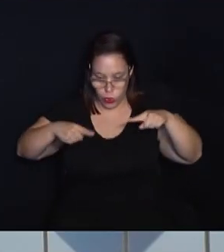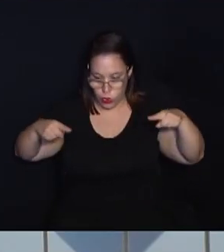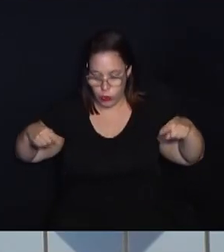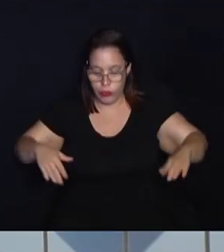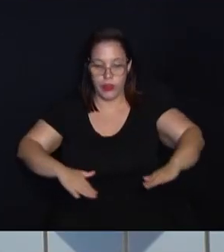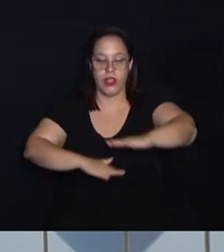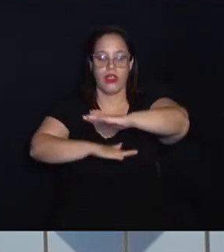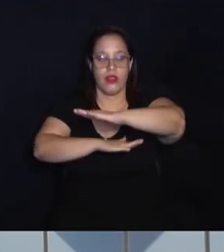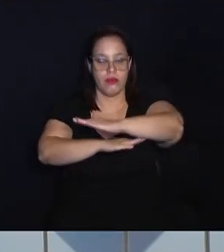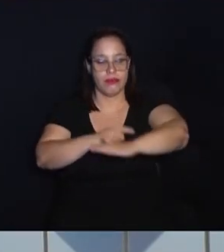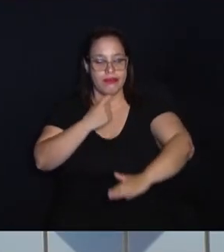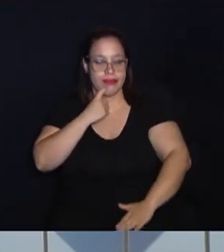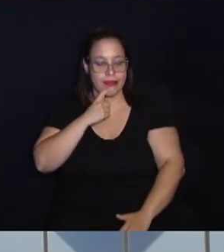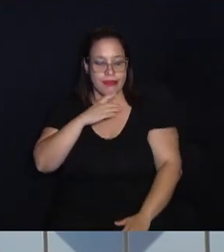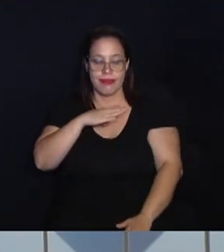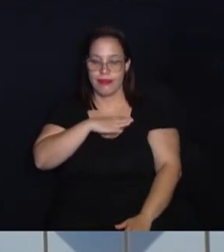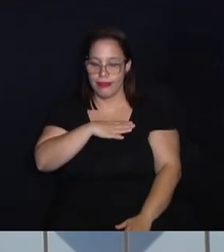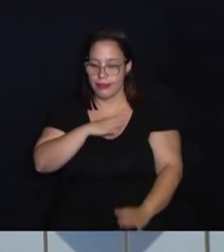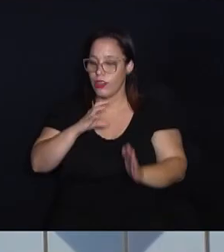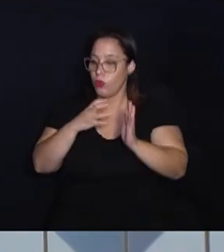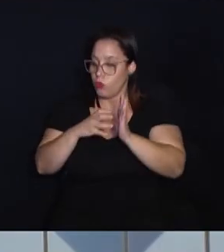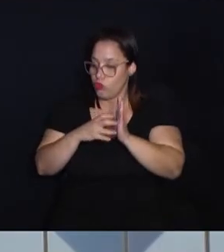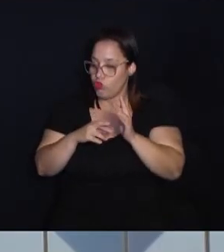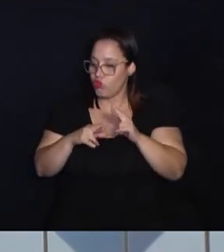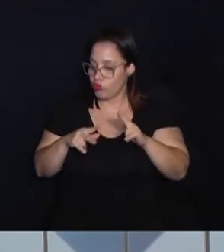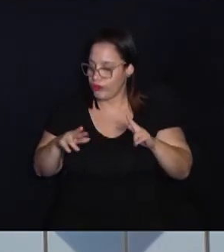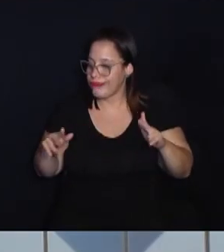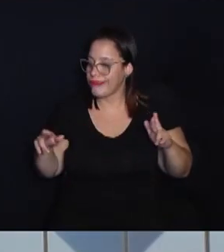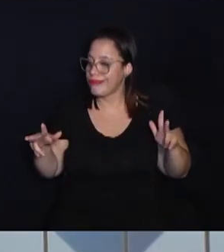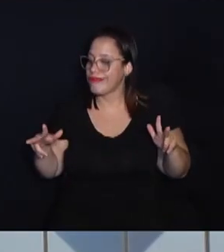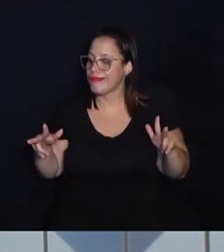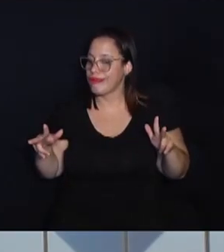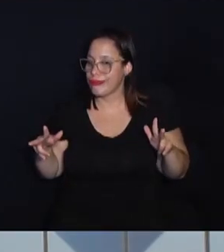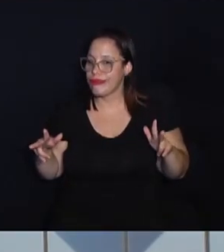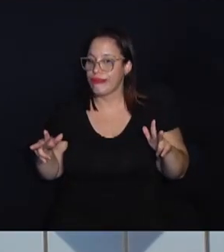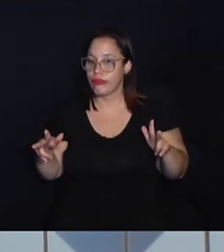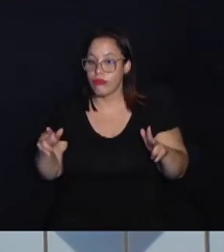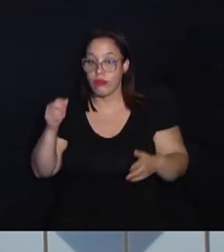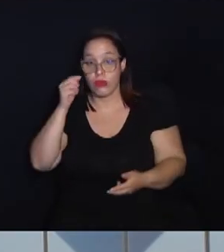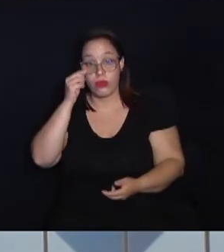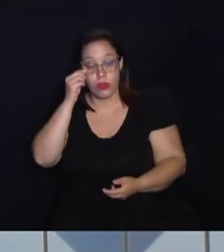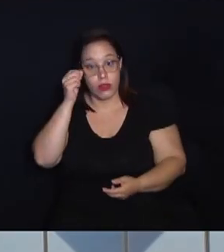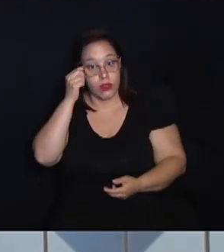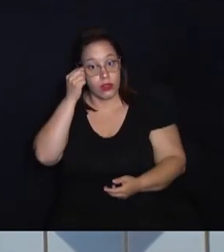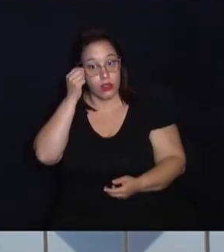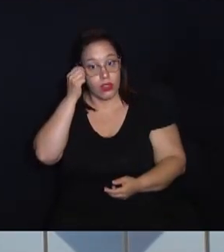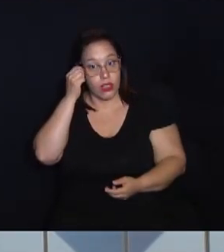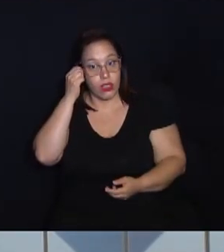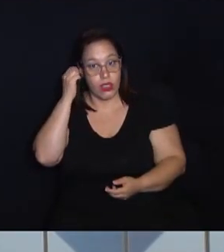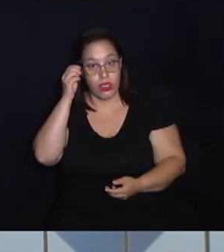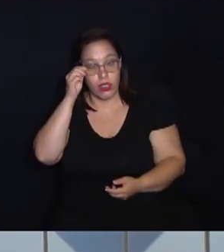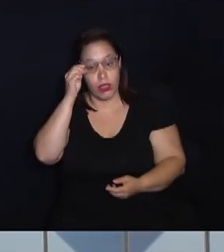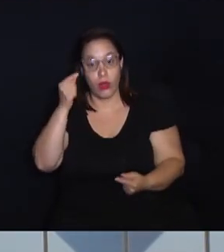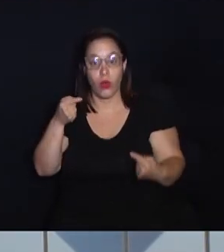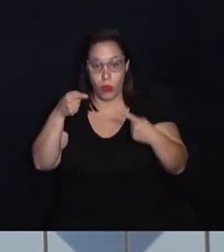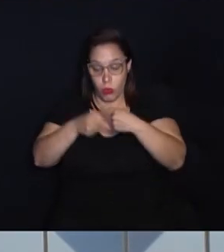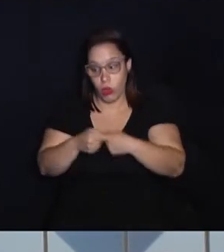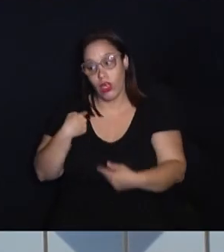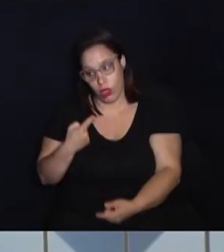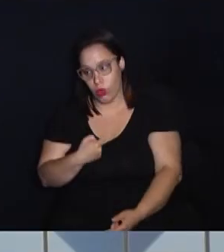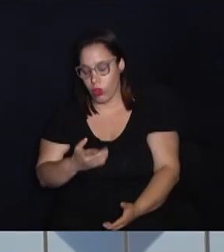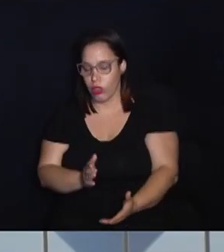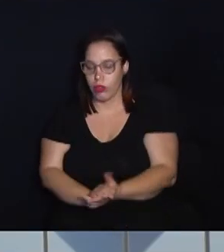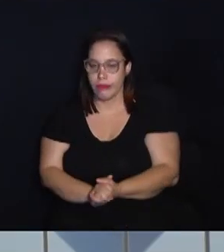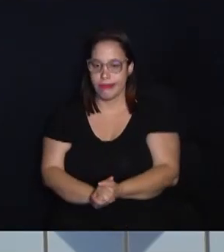de Vereadores, com esse conjunto de partidos diferentes, inclusive alguns com ideologias opostas, né? Mas